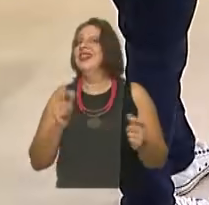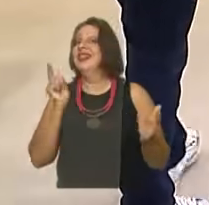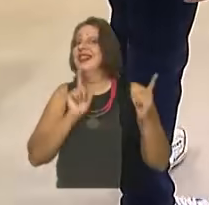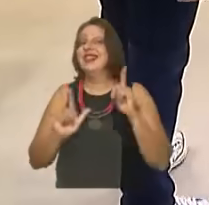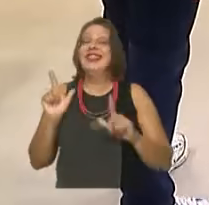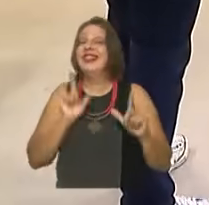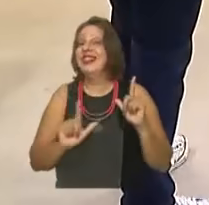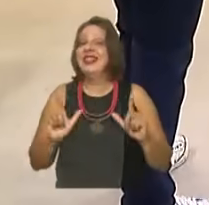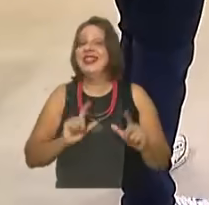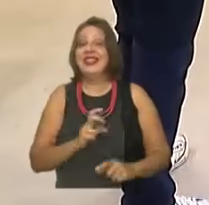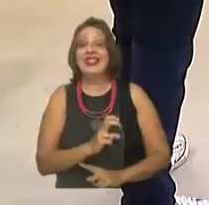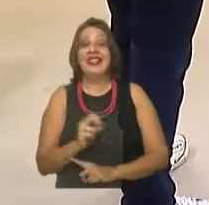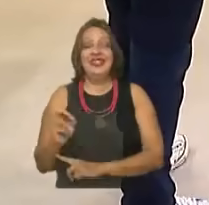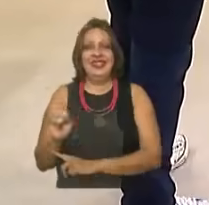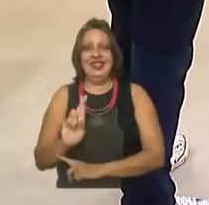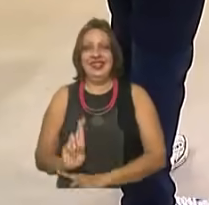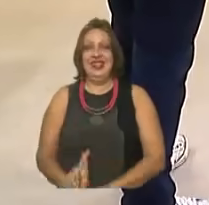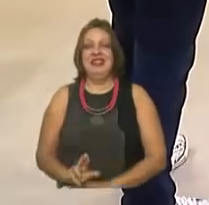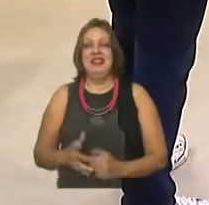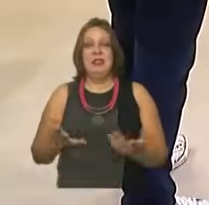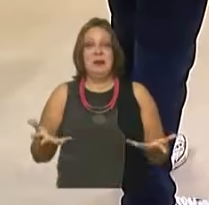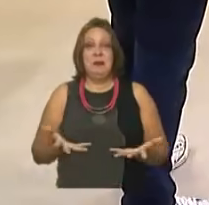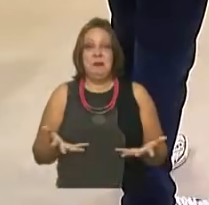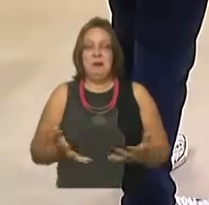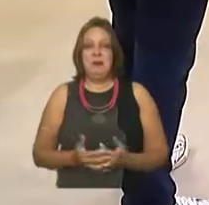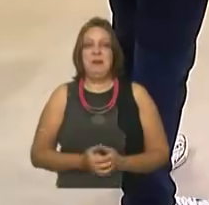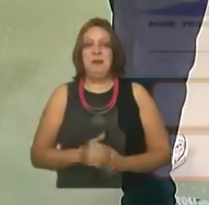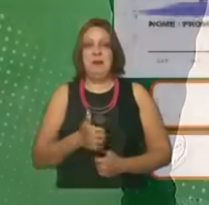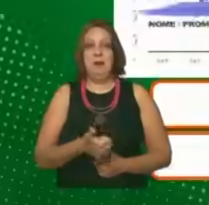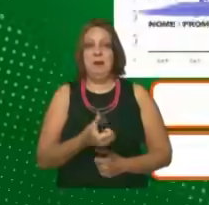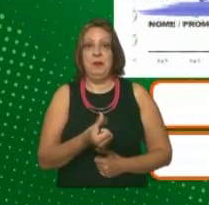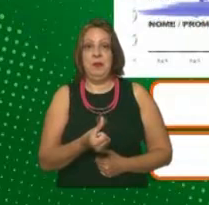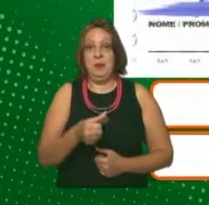levar R$500 agora, minha gente?